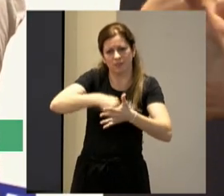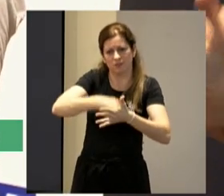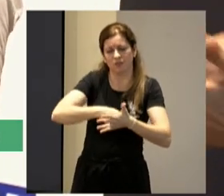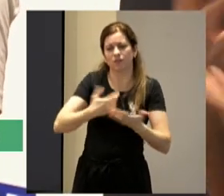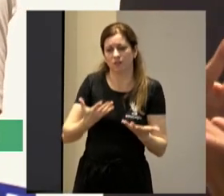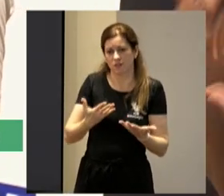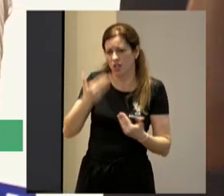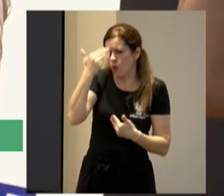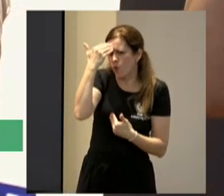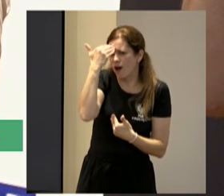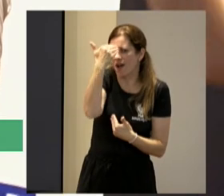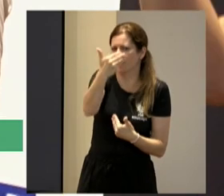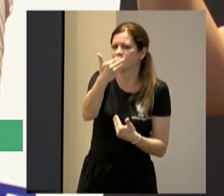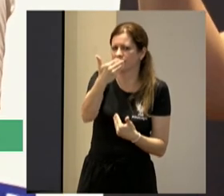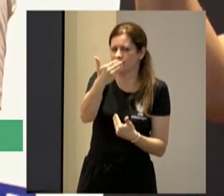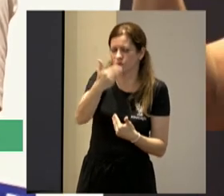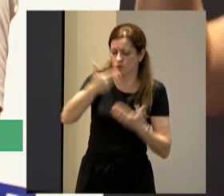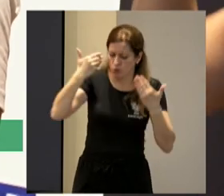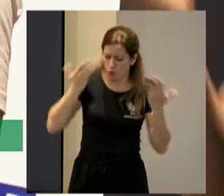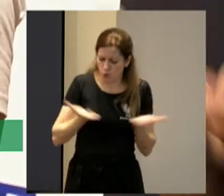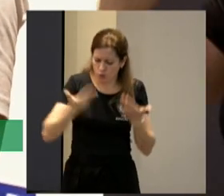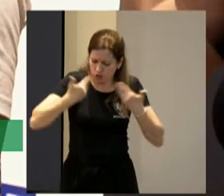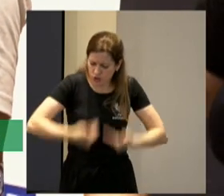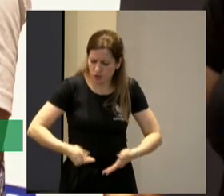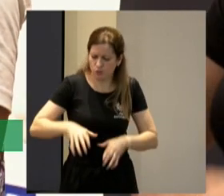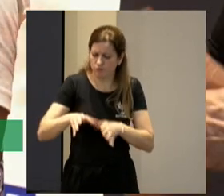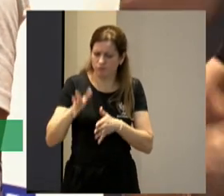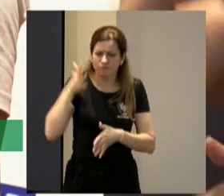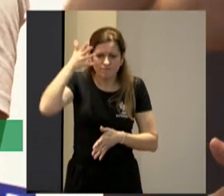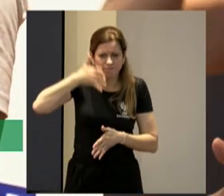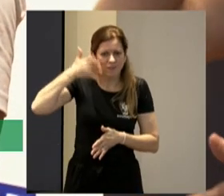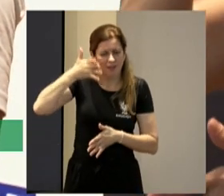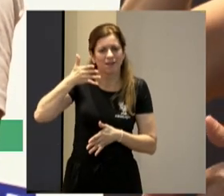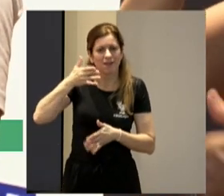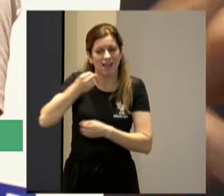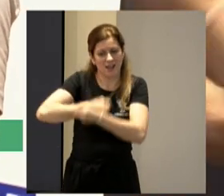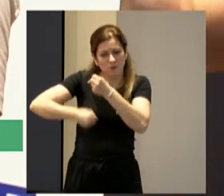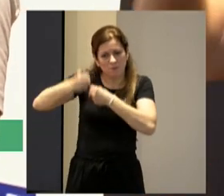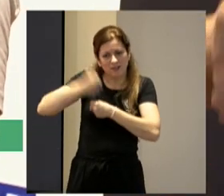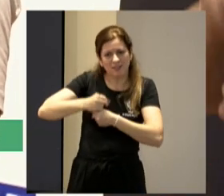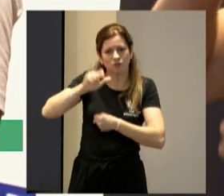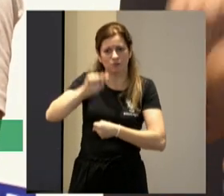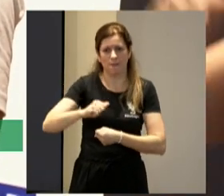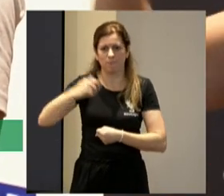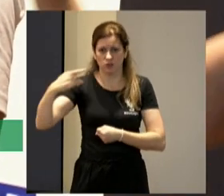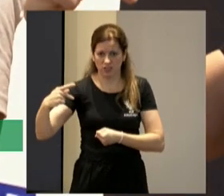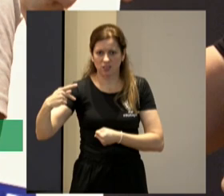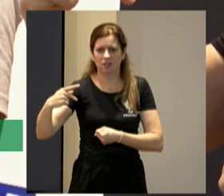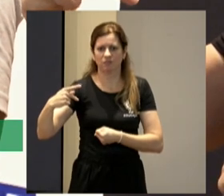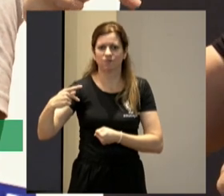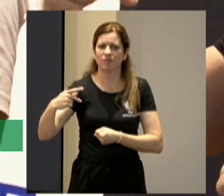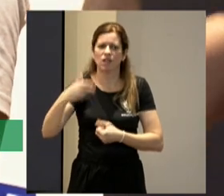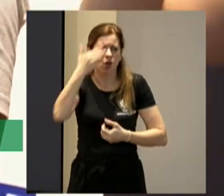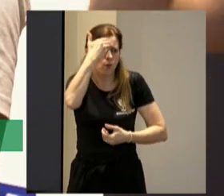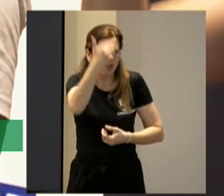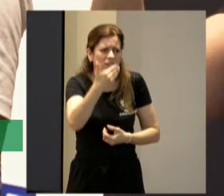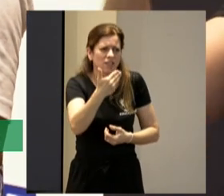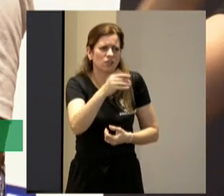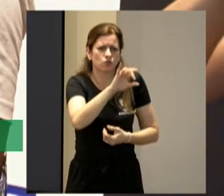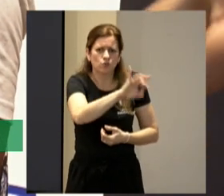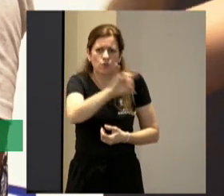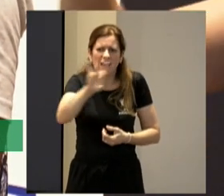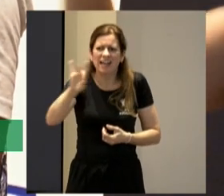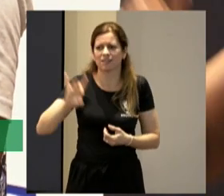formadora de professores que sou, que me aposentei no ano passado nesse lugar, sem a existência de vocês, sem saber